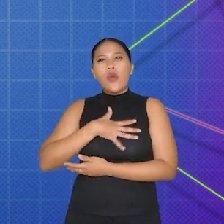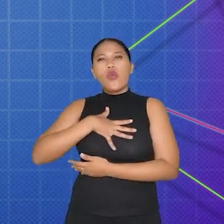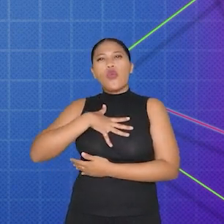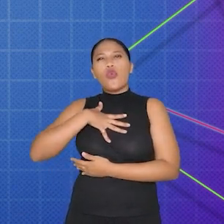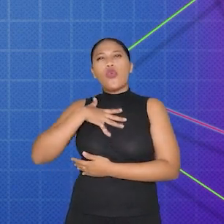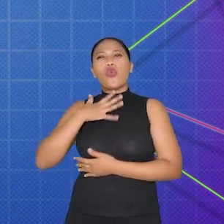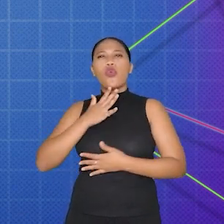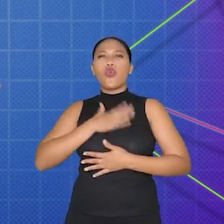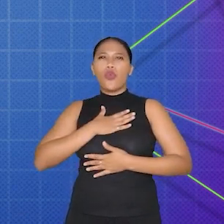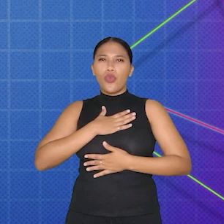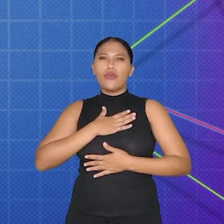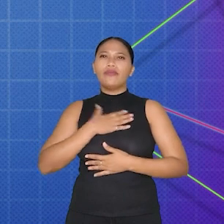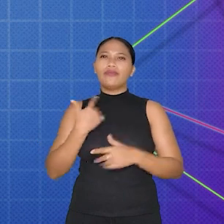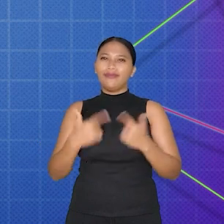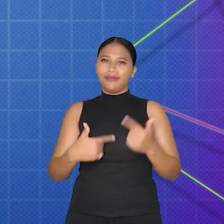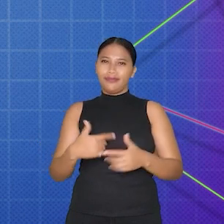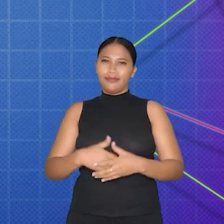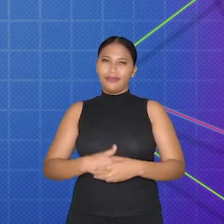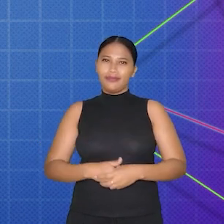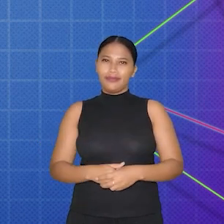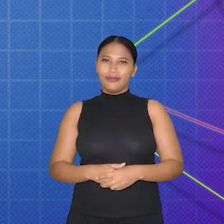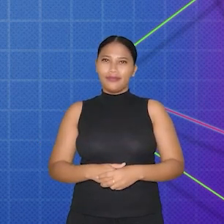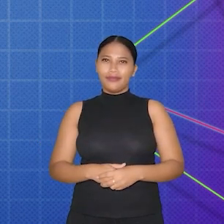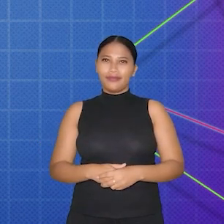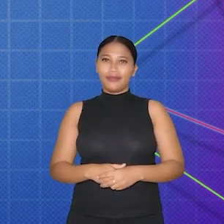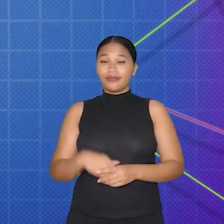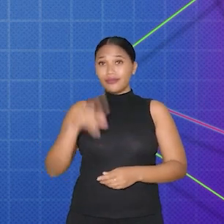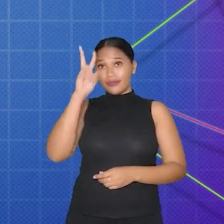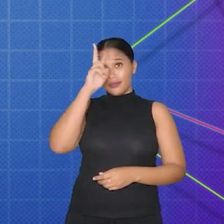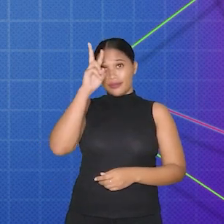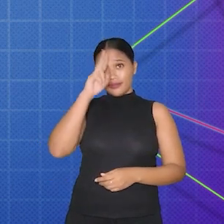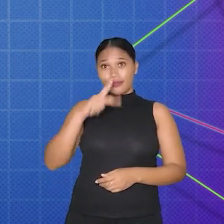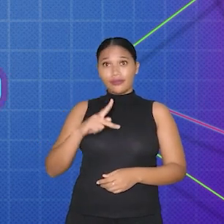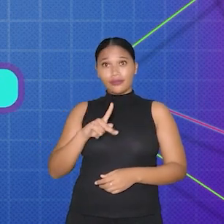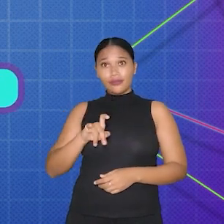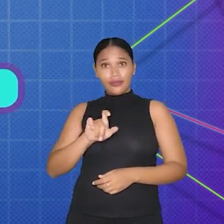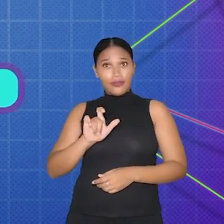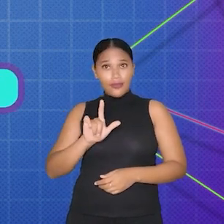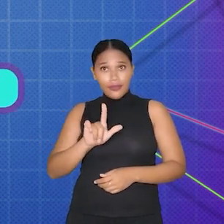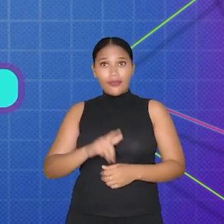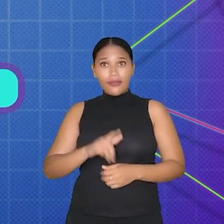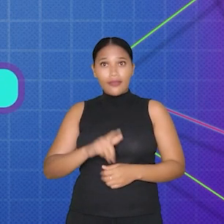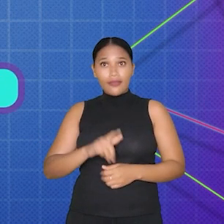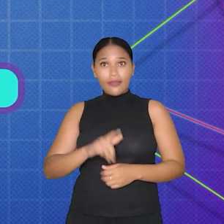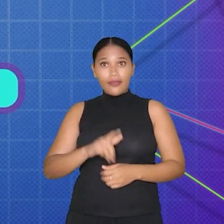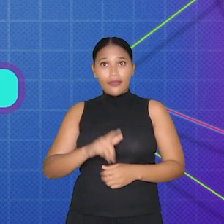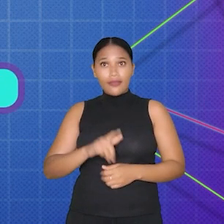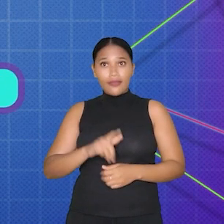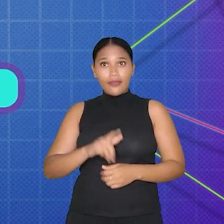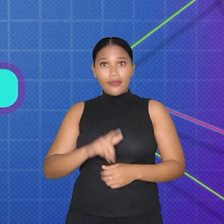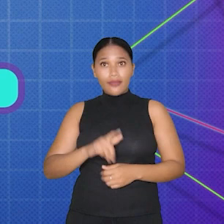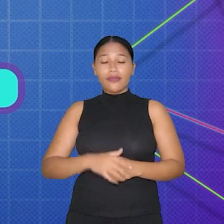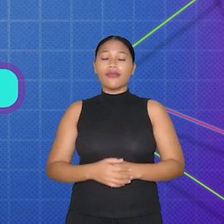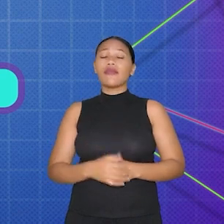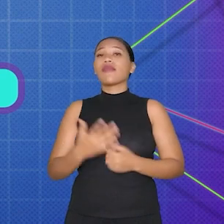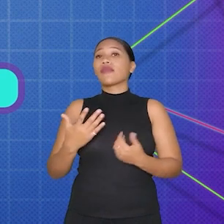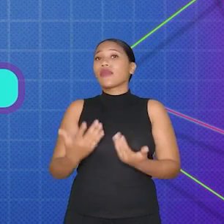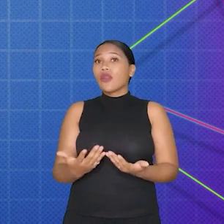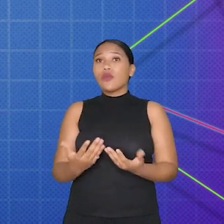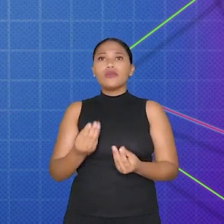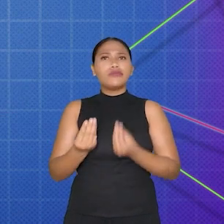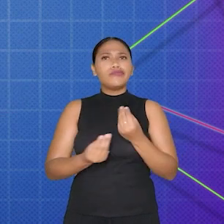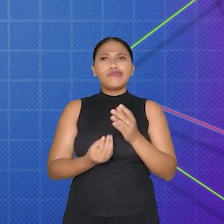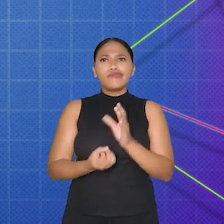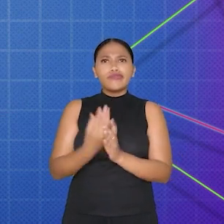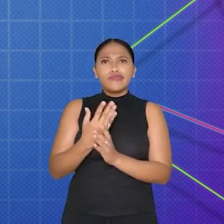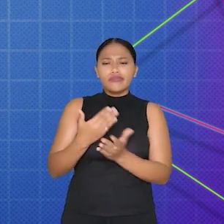extremamente gratificante e prazerosa de se utilizar. A história do pixel art. Efeito sonoro referente ao que o professor está A